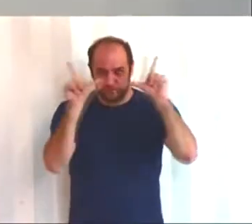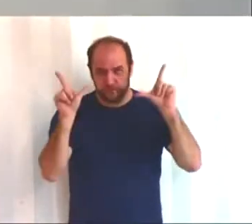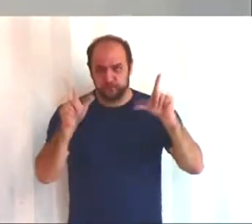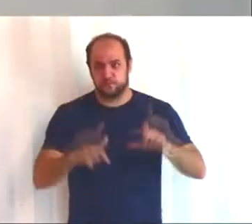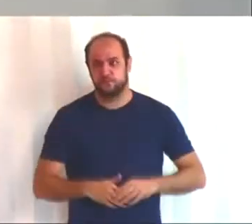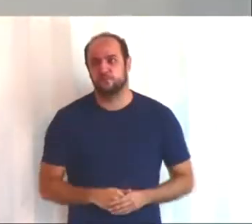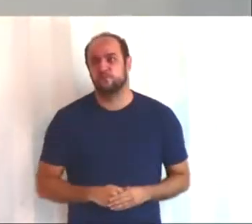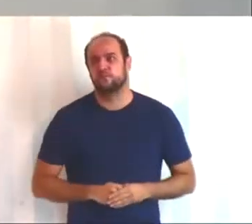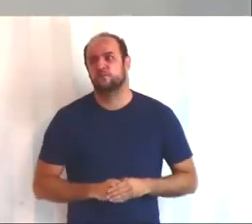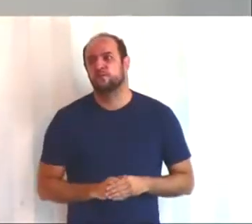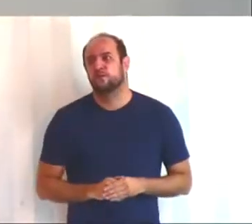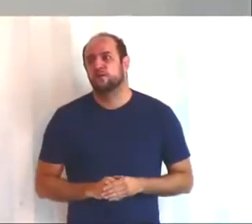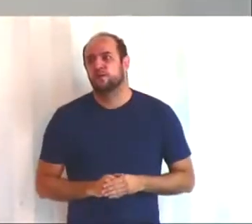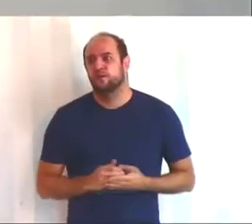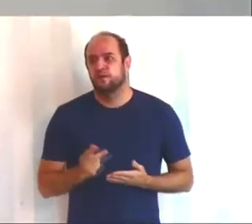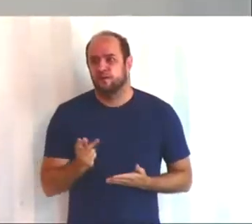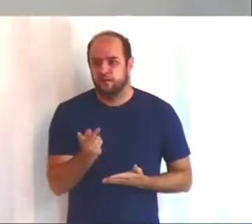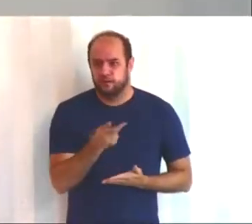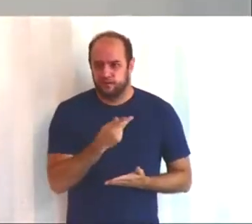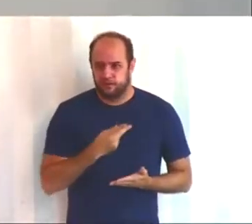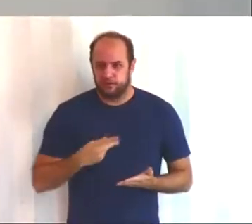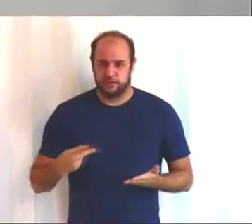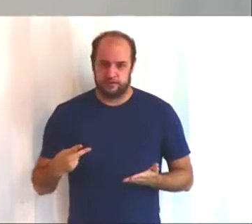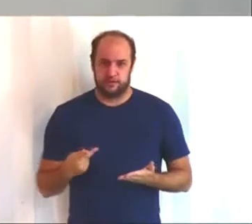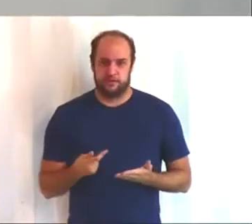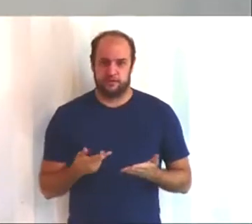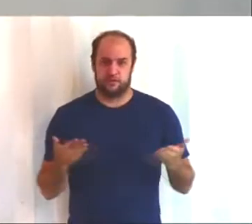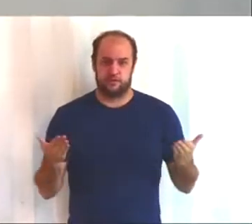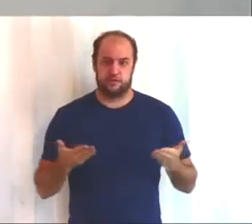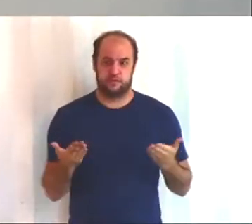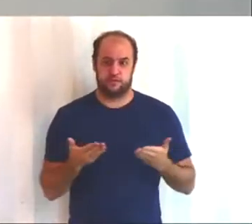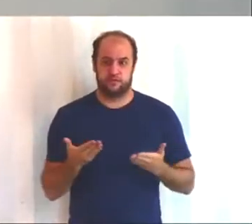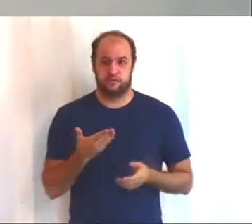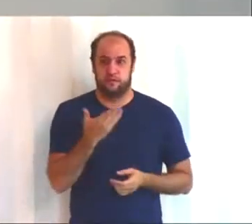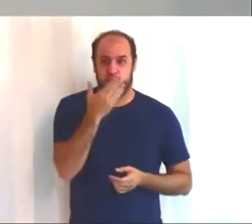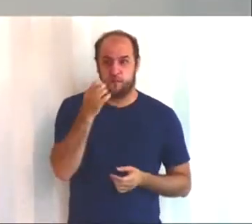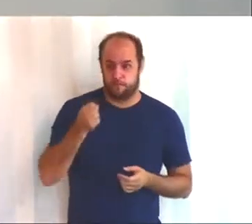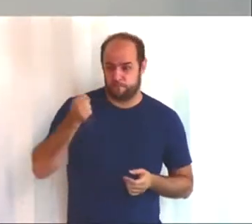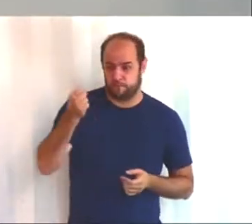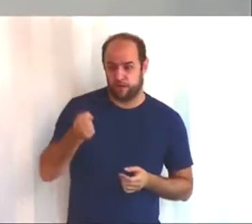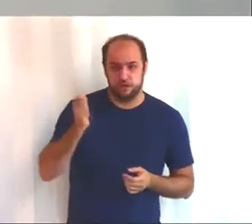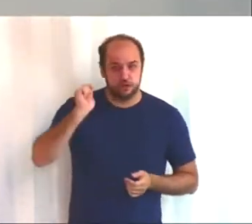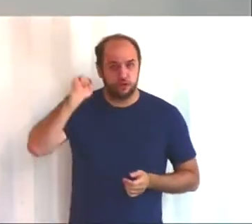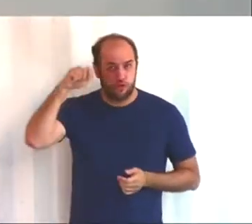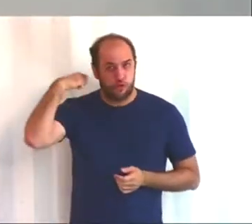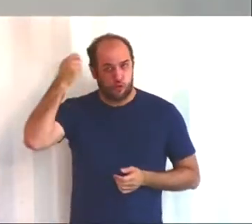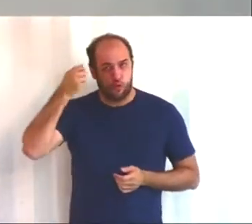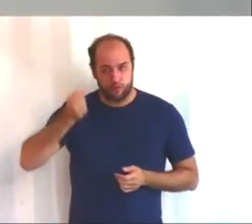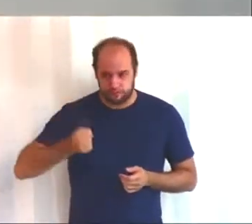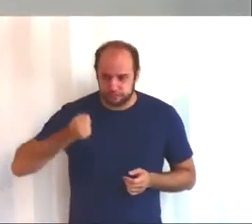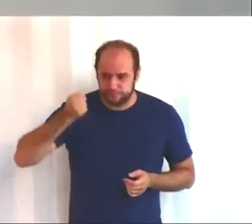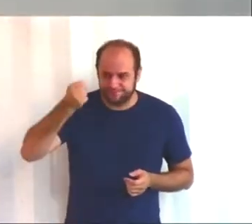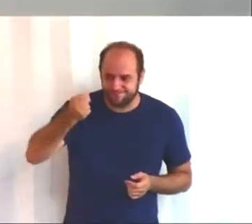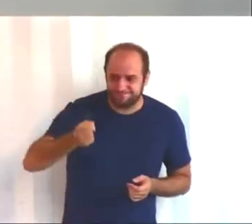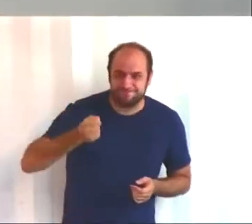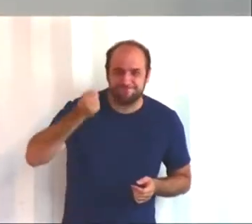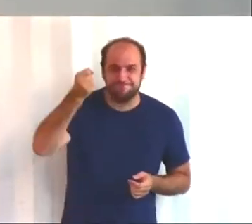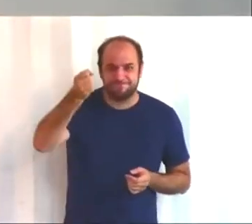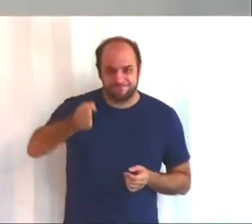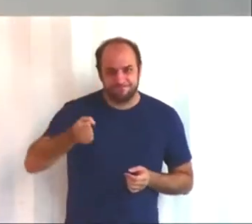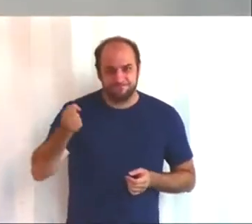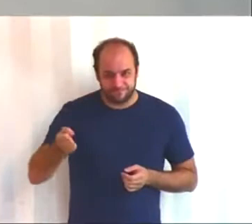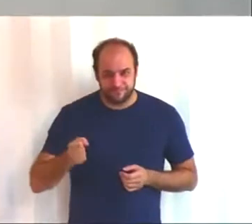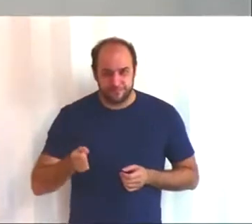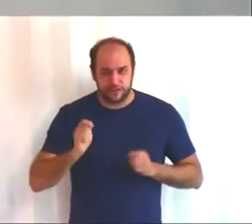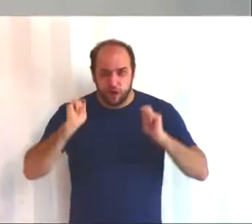eu peço para vocês fazerem é de um pastor de ovelhas com o seu cajado, com as